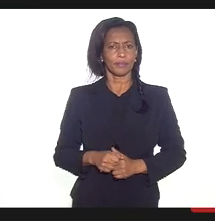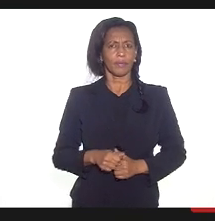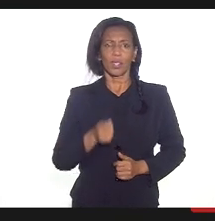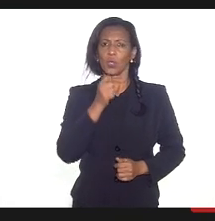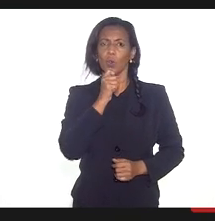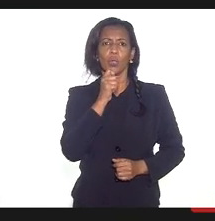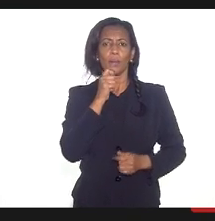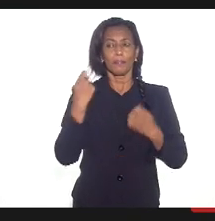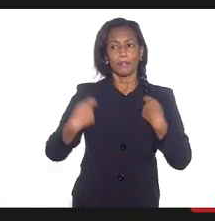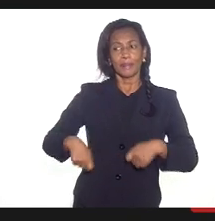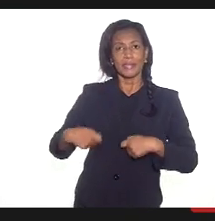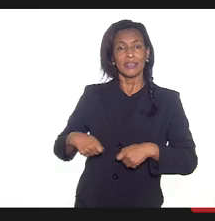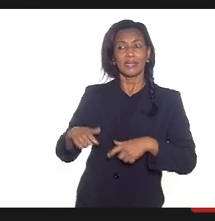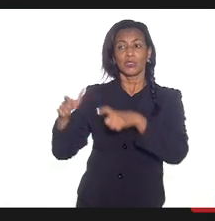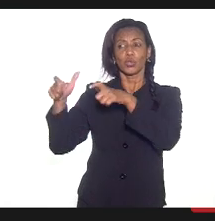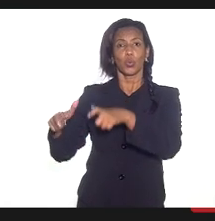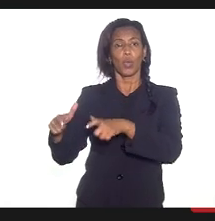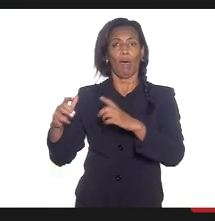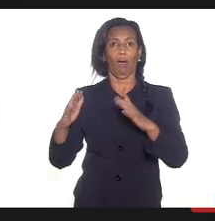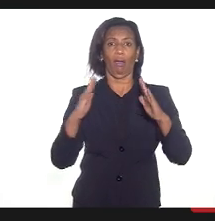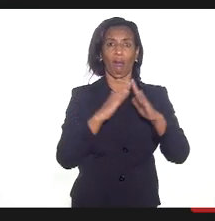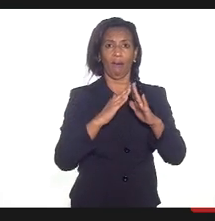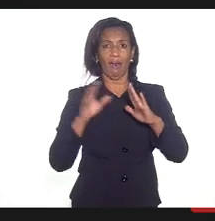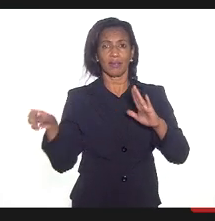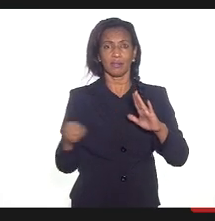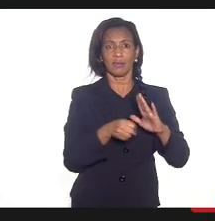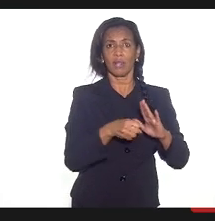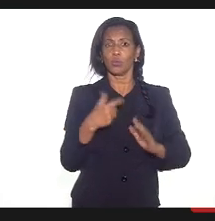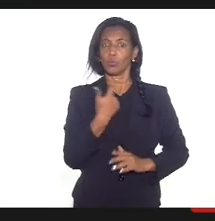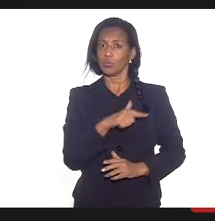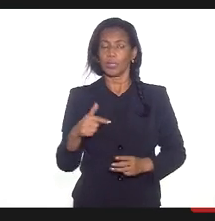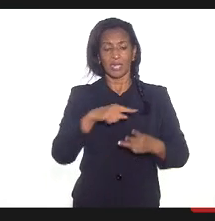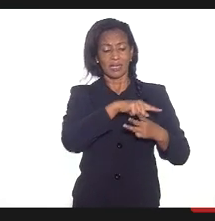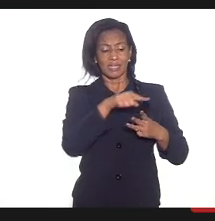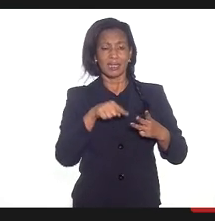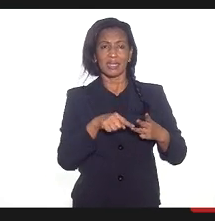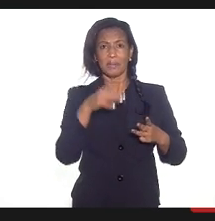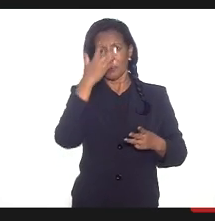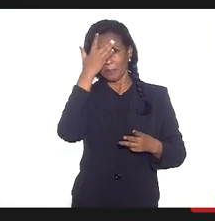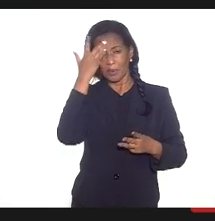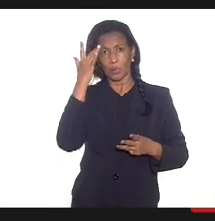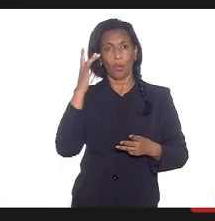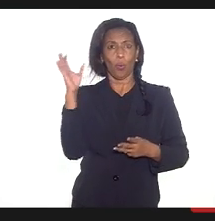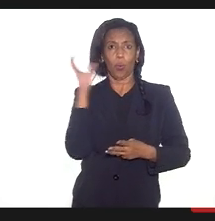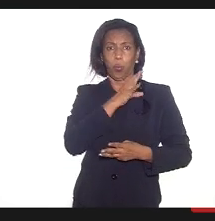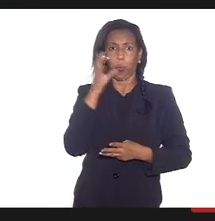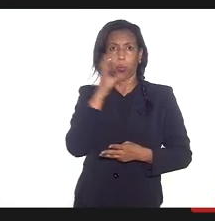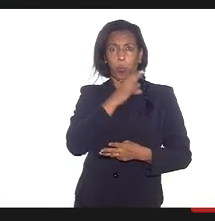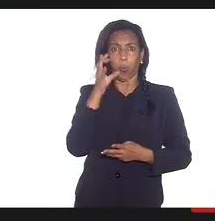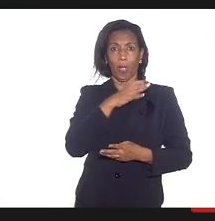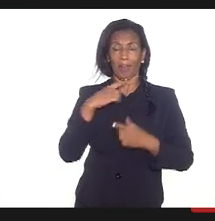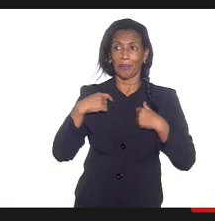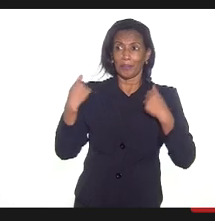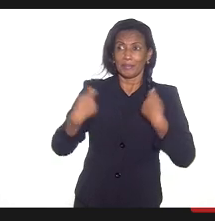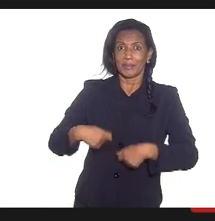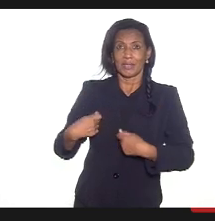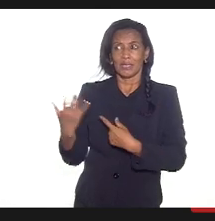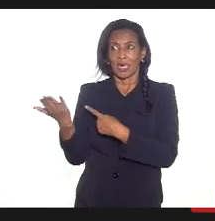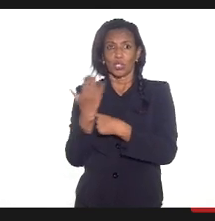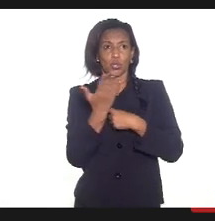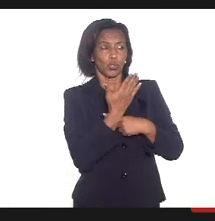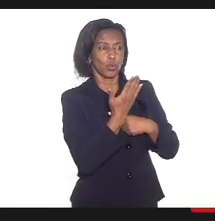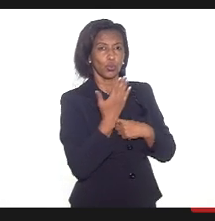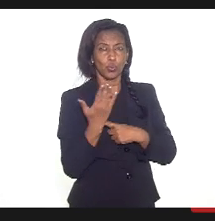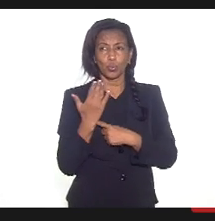e precisa de abrigo. É, eu estou com 3 casos de emergência que eu preciso de ajuda. Quem puder